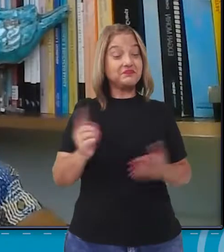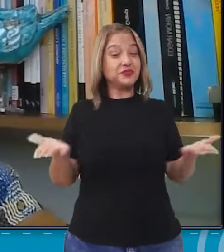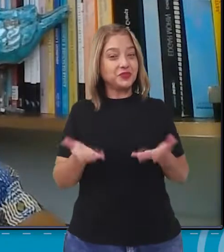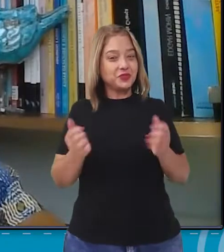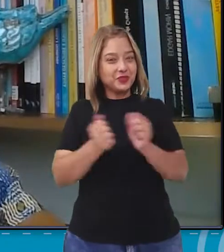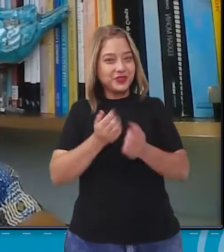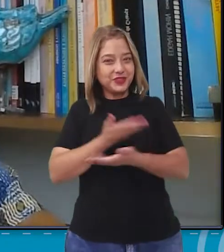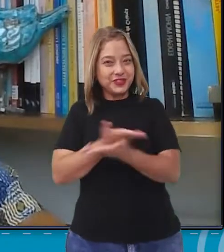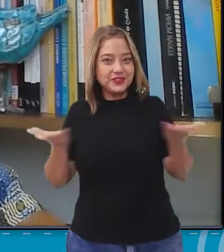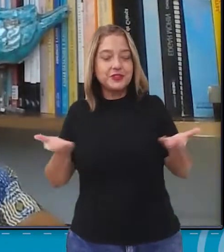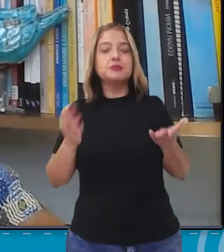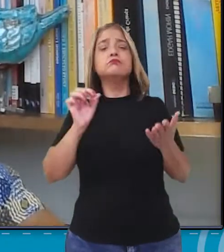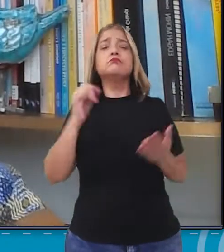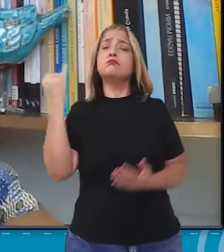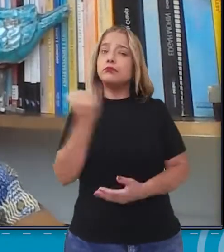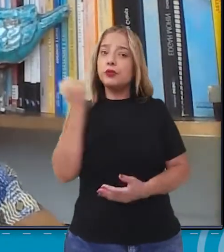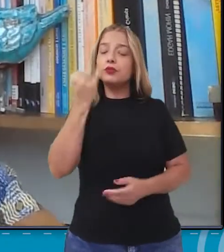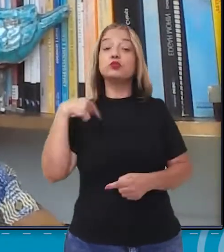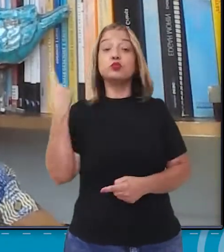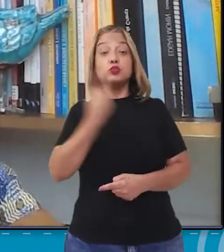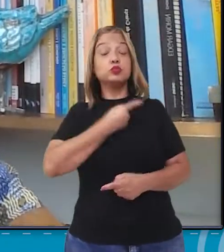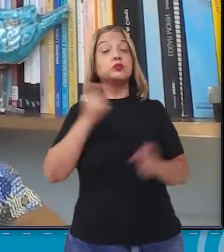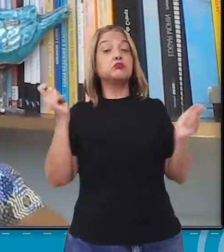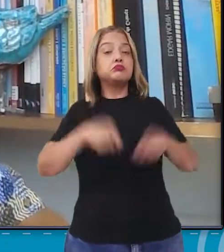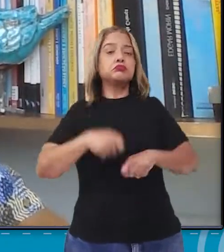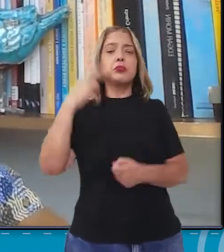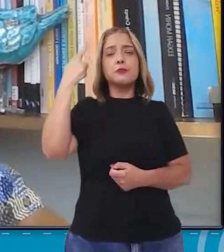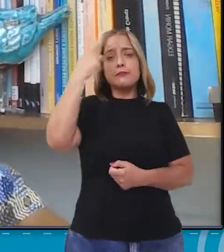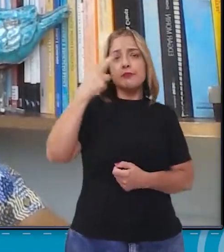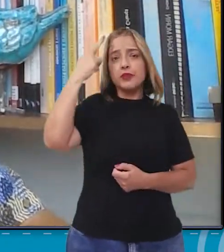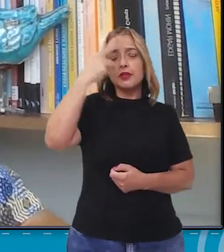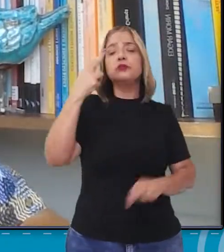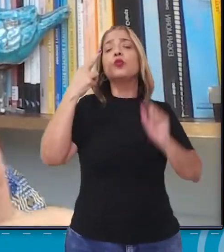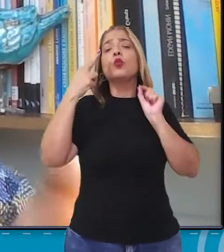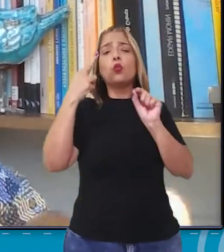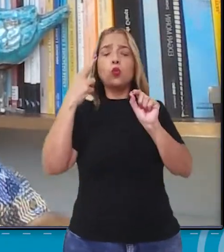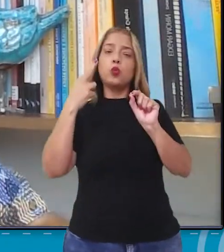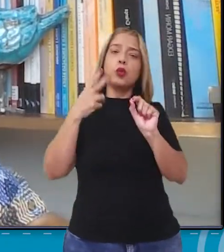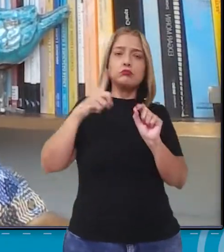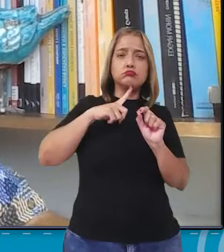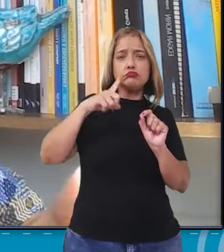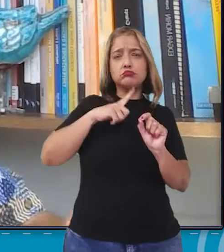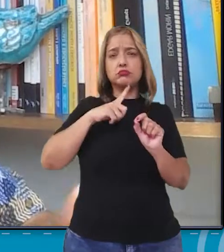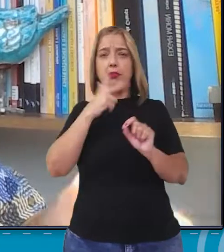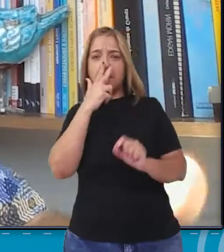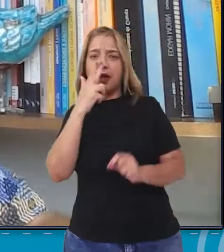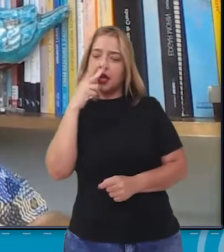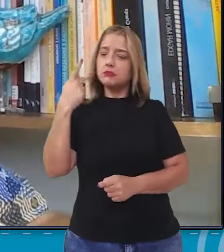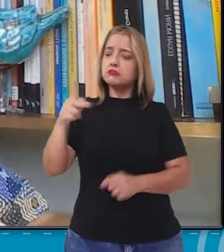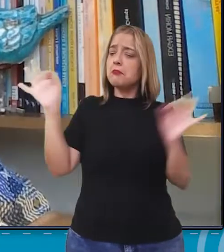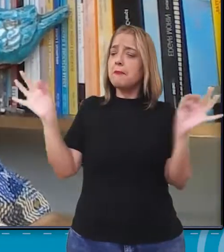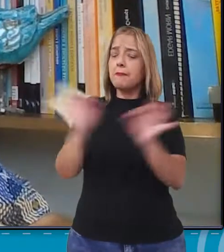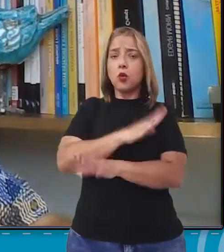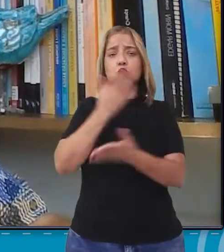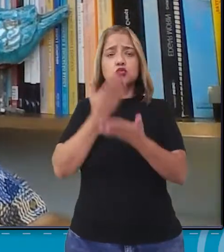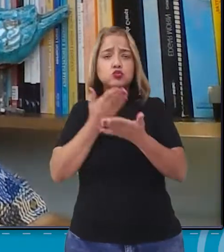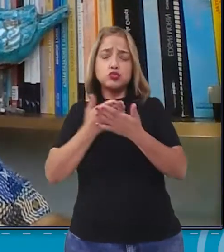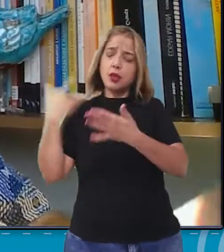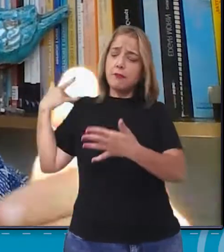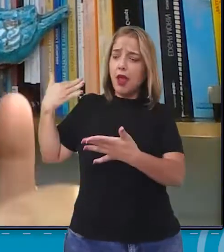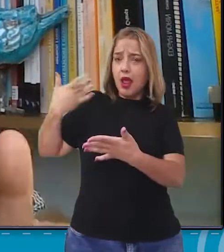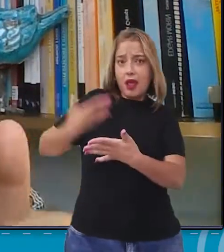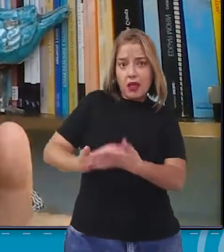É importante que a gente possa refletir. Será que, ao término do estudante da sua trajetória